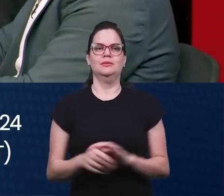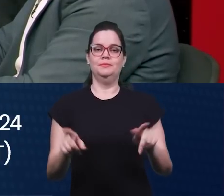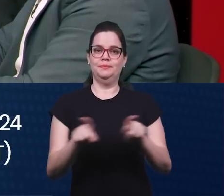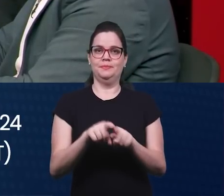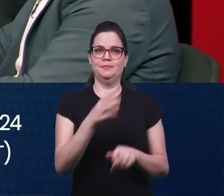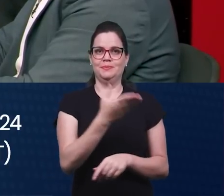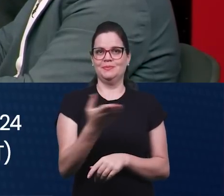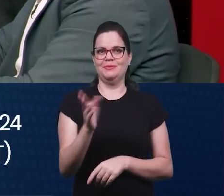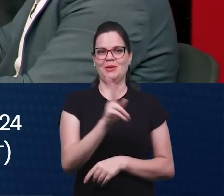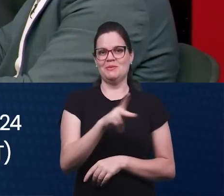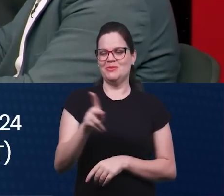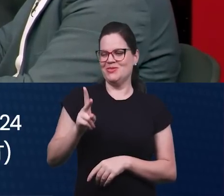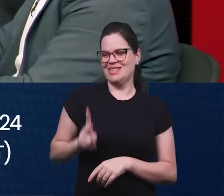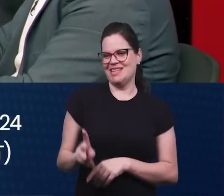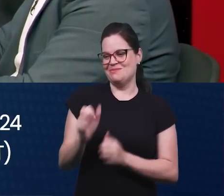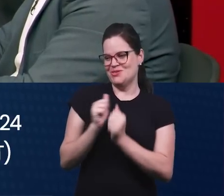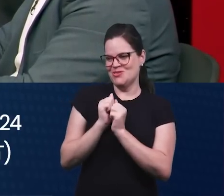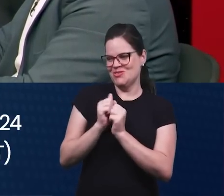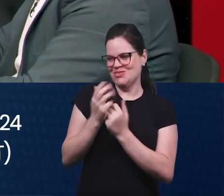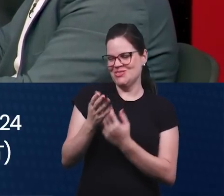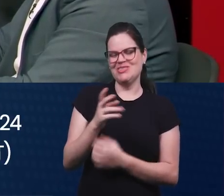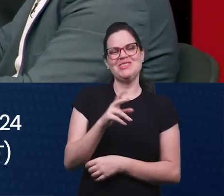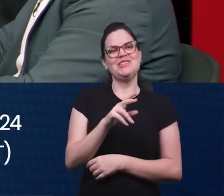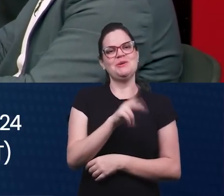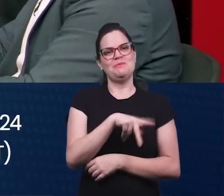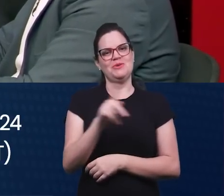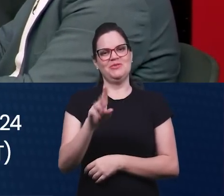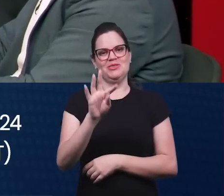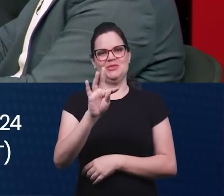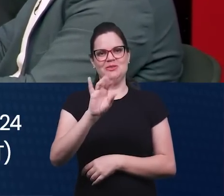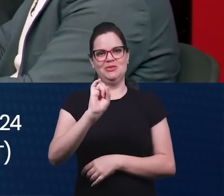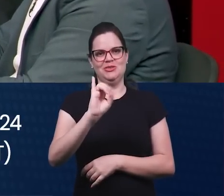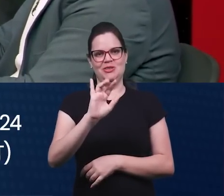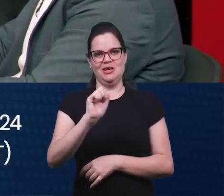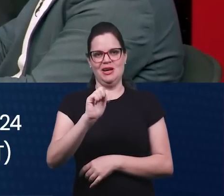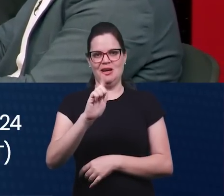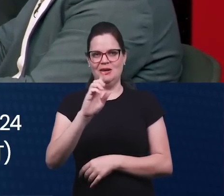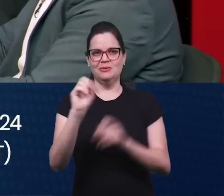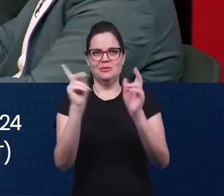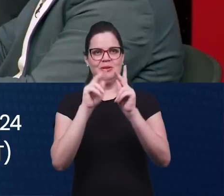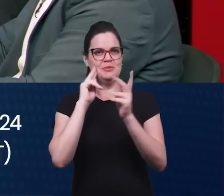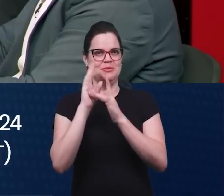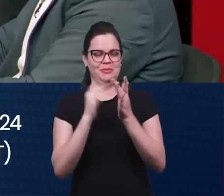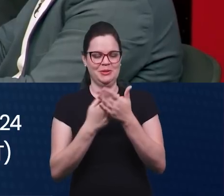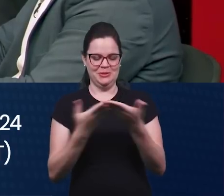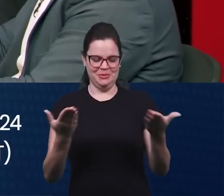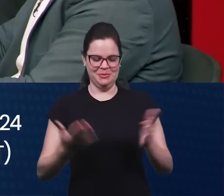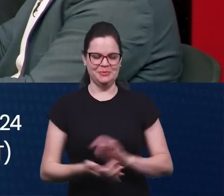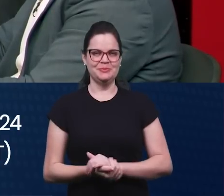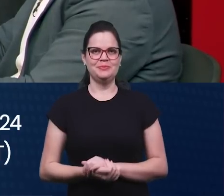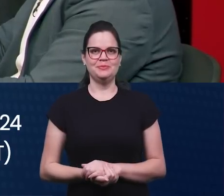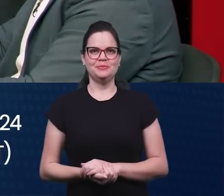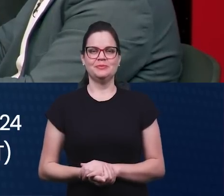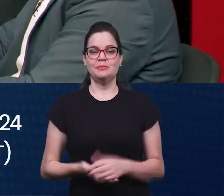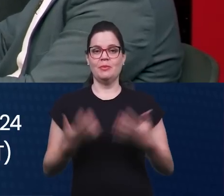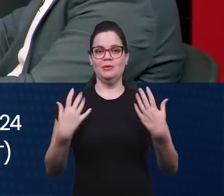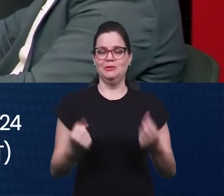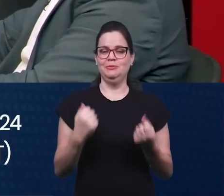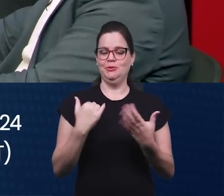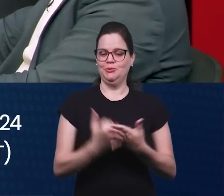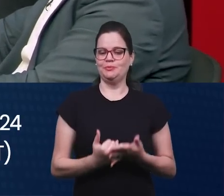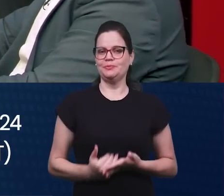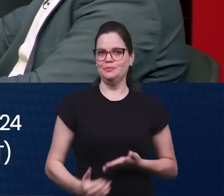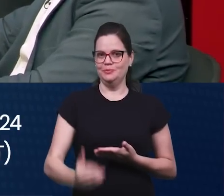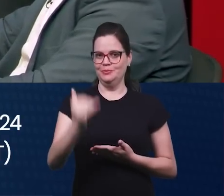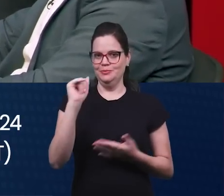como sempre, professor Tiago Costa, paz do Senhor. Pai do Senhor, Pai dos seus irmãos. Maravilha, e vamos iniciar aqui